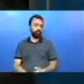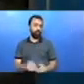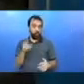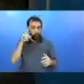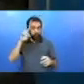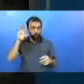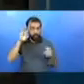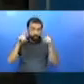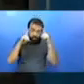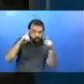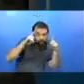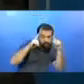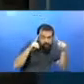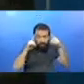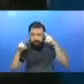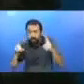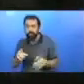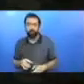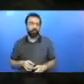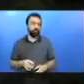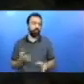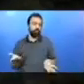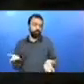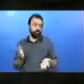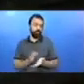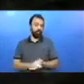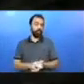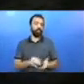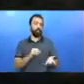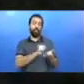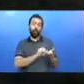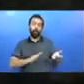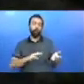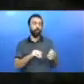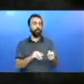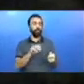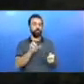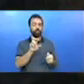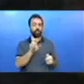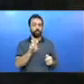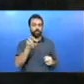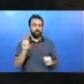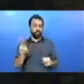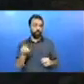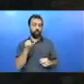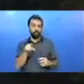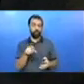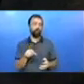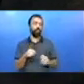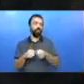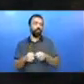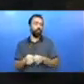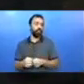em todos os detalhes. É muito legal, não é? Então, olhem só. Agora, lá na página 53, vocês farão uma confecção e uma